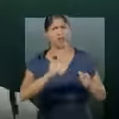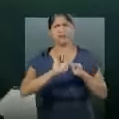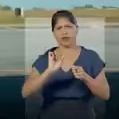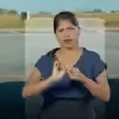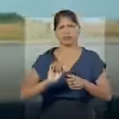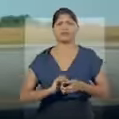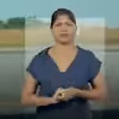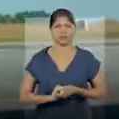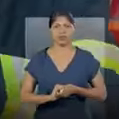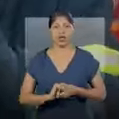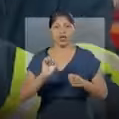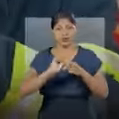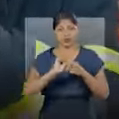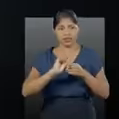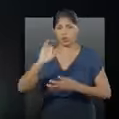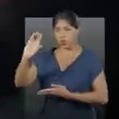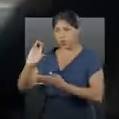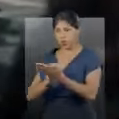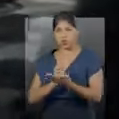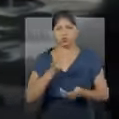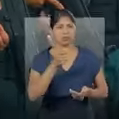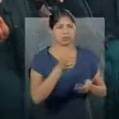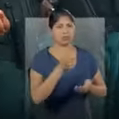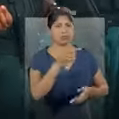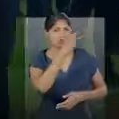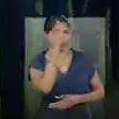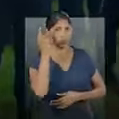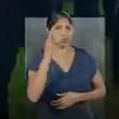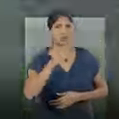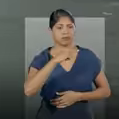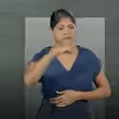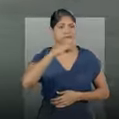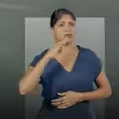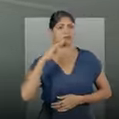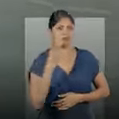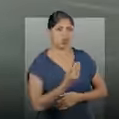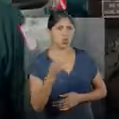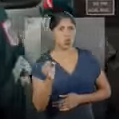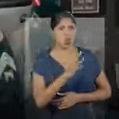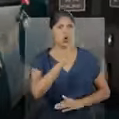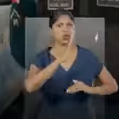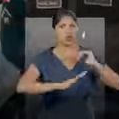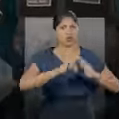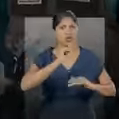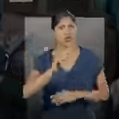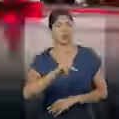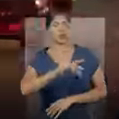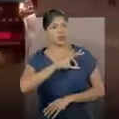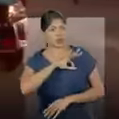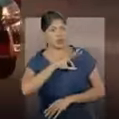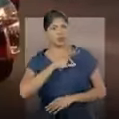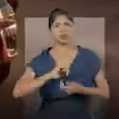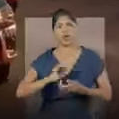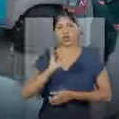executamos. Fizemos um investimento em pessoas, com mais de 7 mil novos servidores da segurança